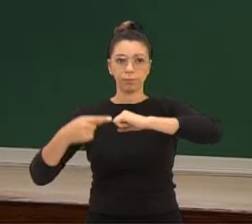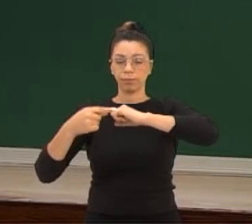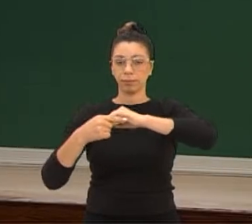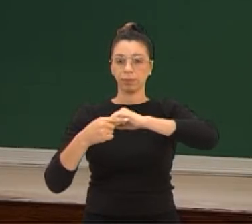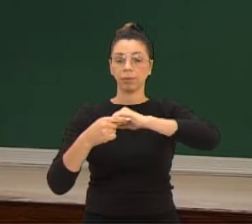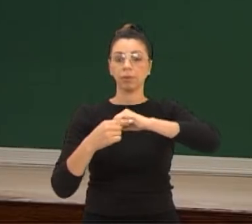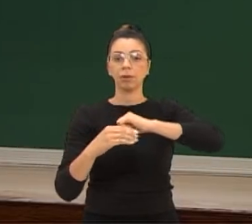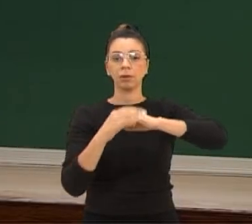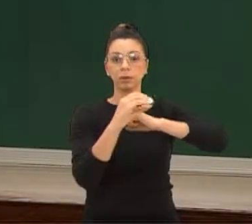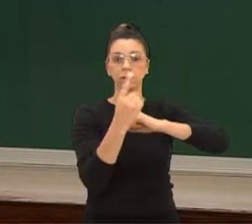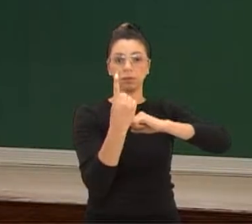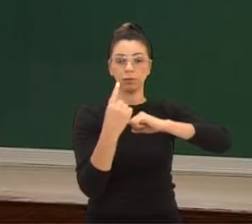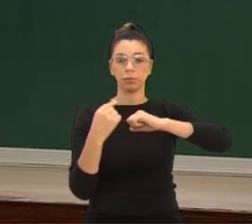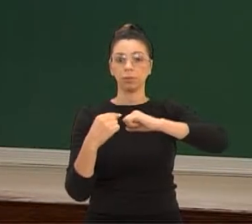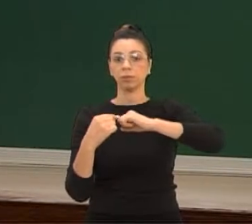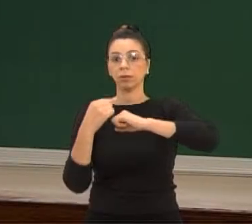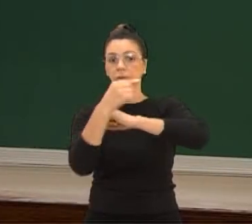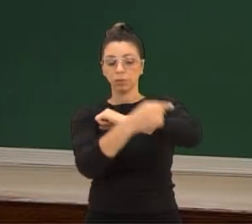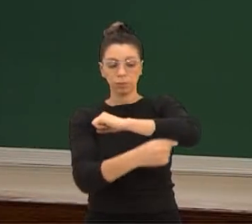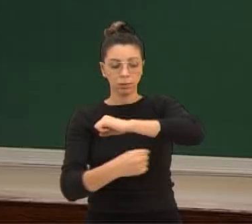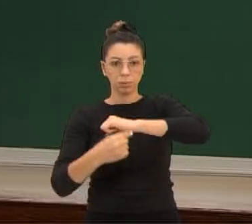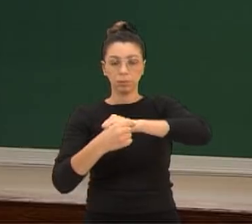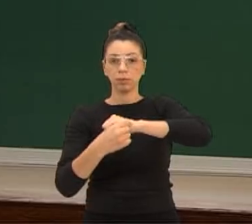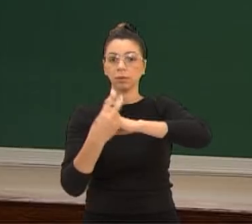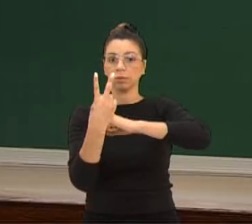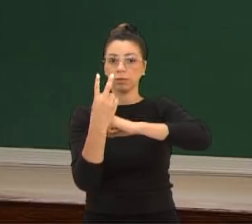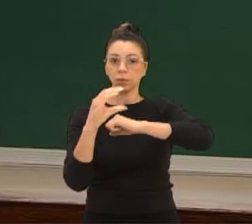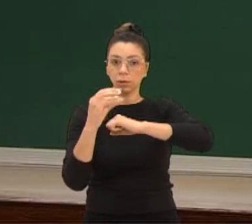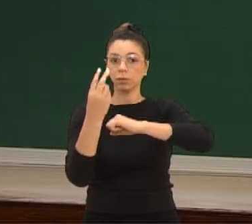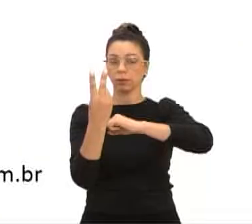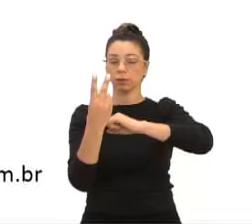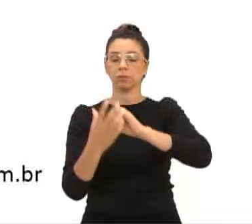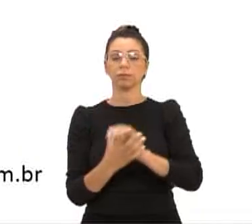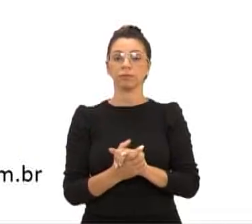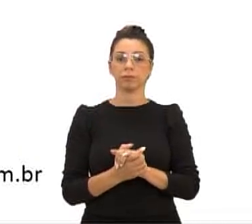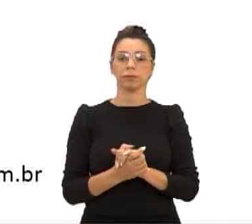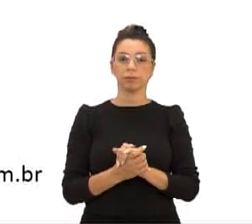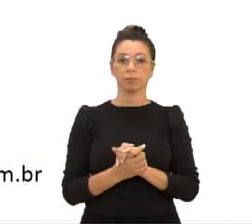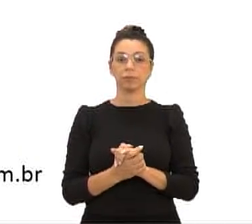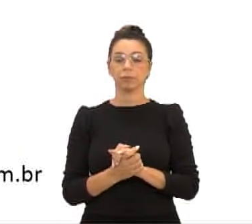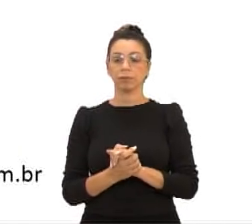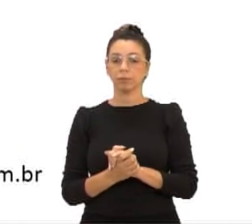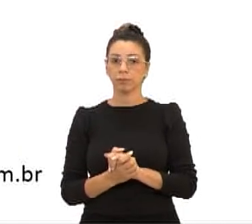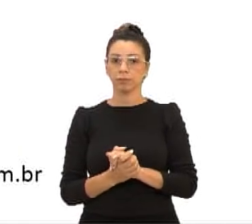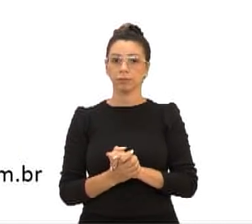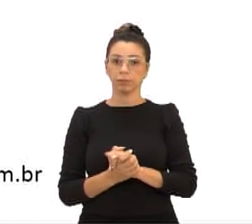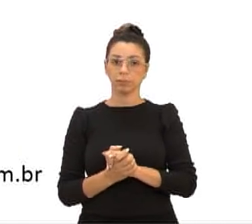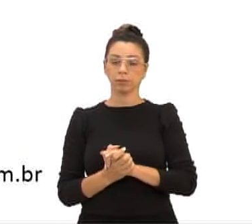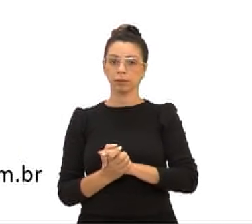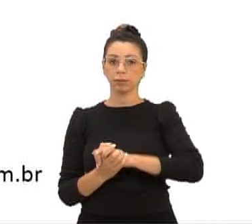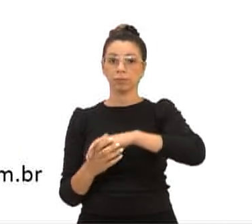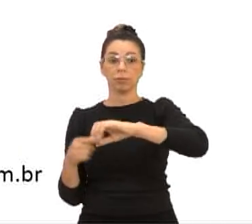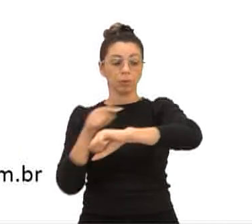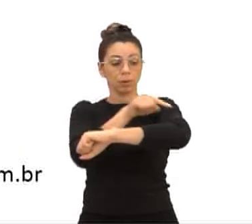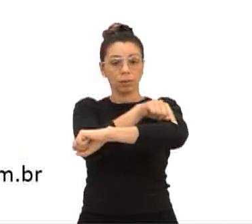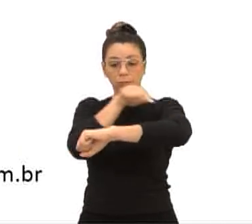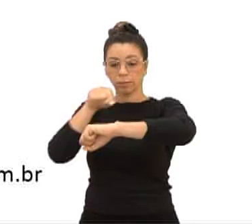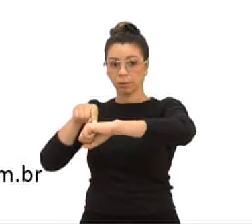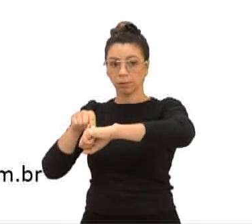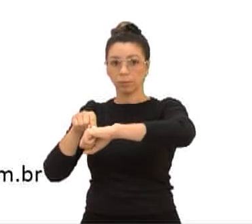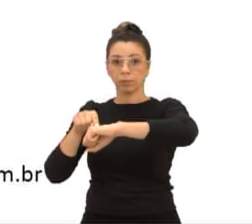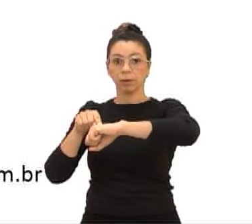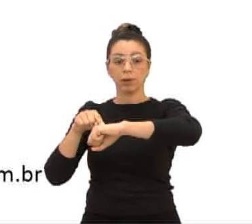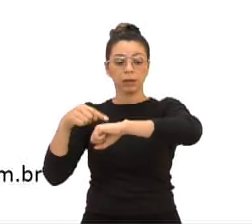C1 e a circunferência C2. Digamos que a medida do diâmetro da circunferência C2, que é